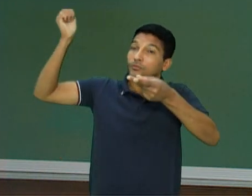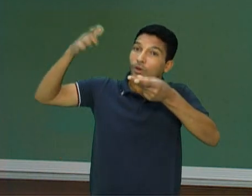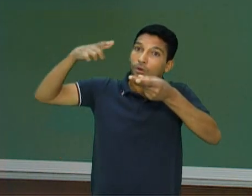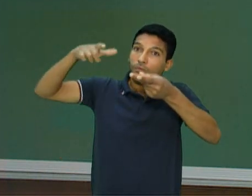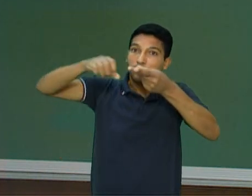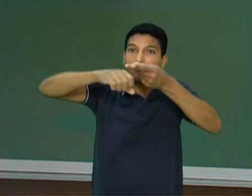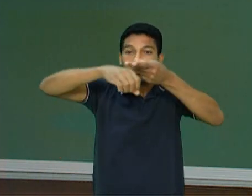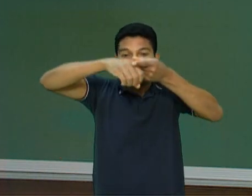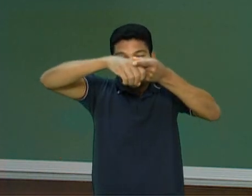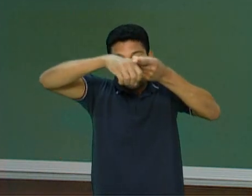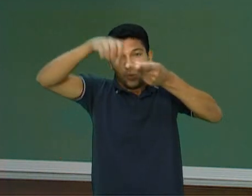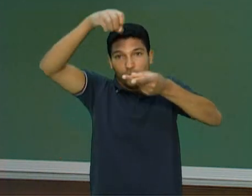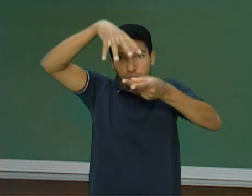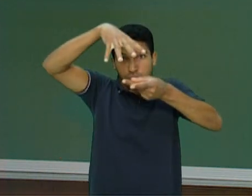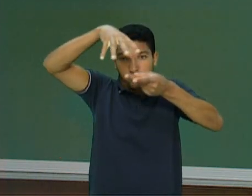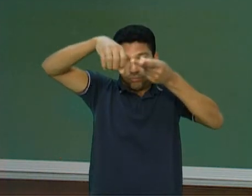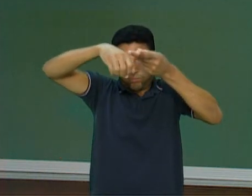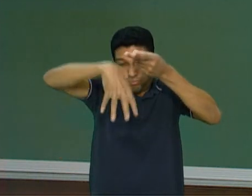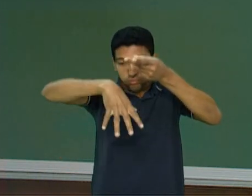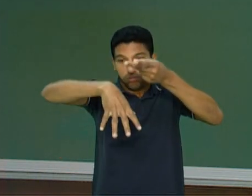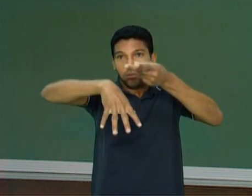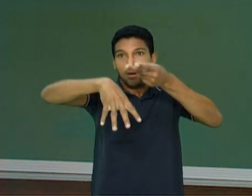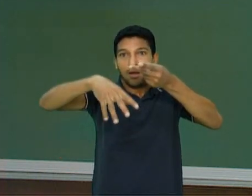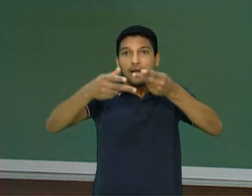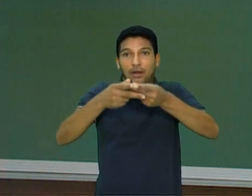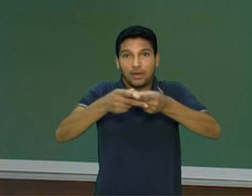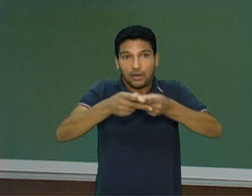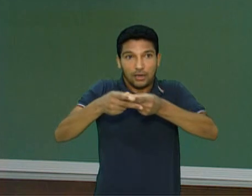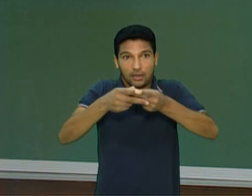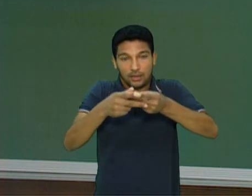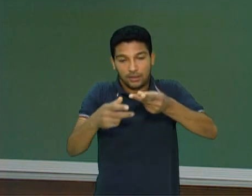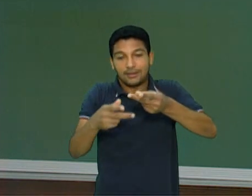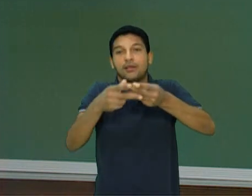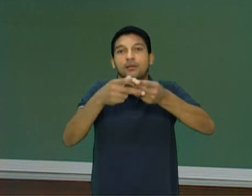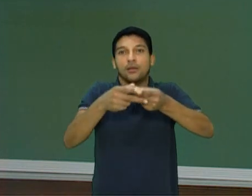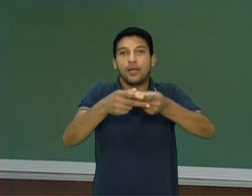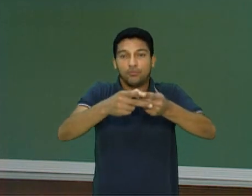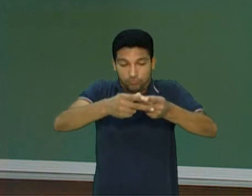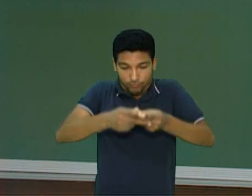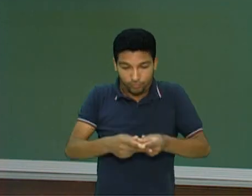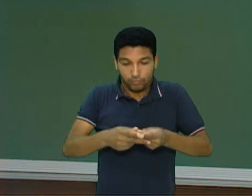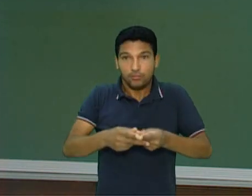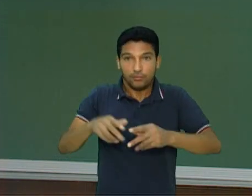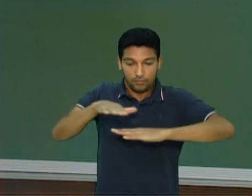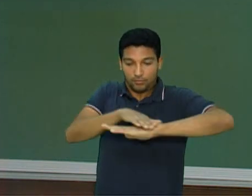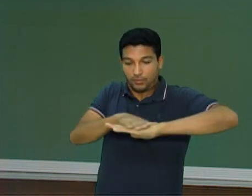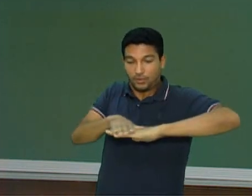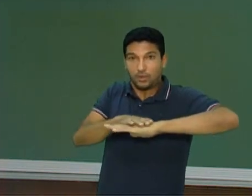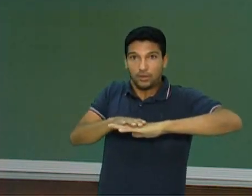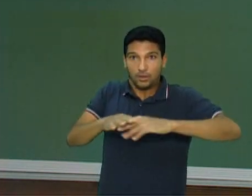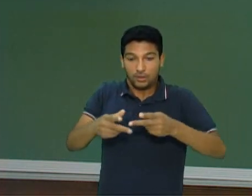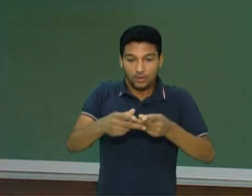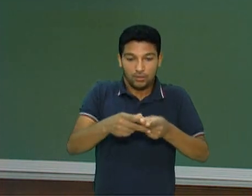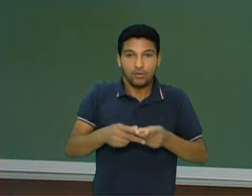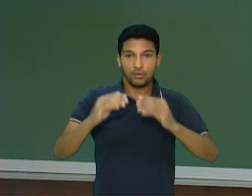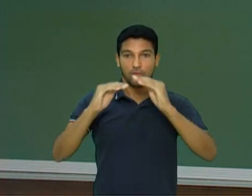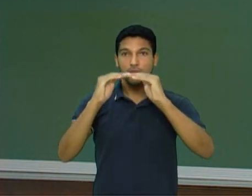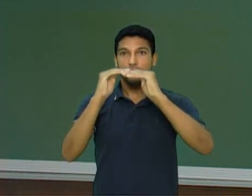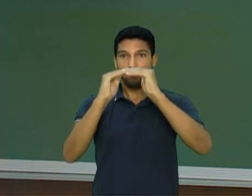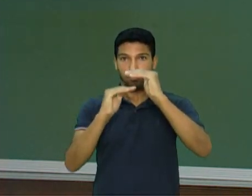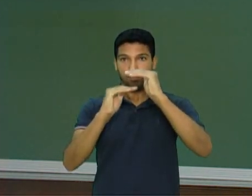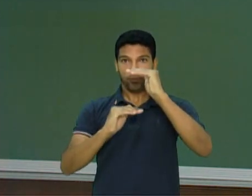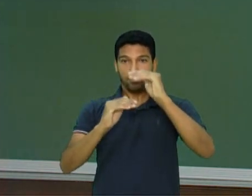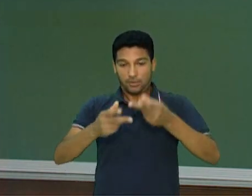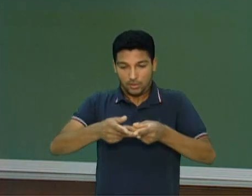que qualquer ponto interno a esse triângulo também está projetado lá no solo, ok? Quando isso acontece, eu tenho